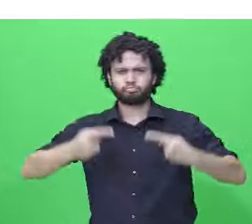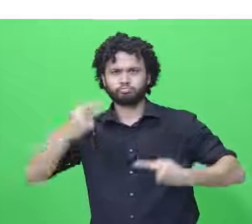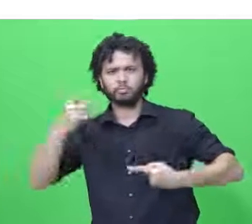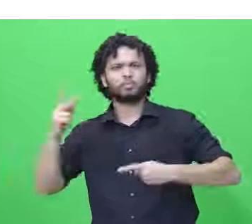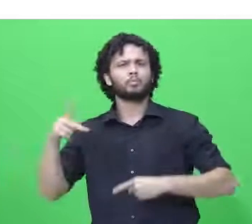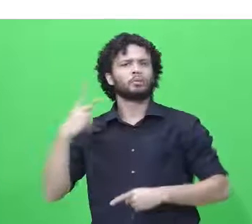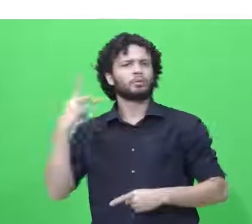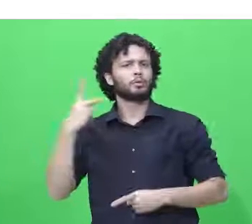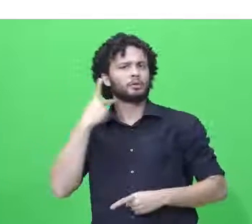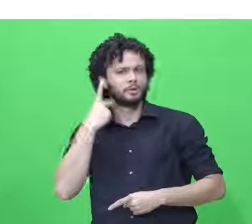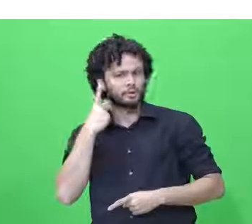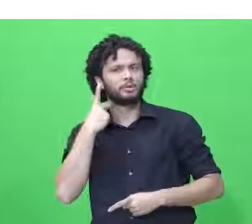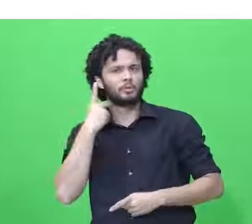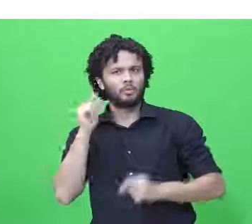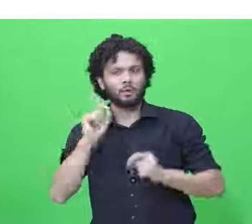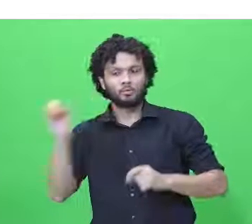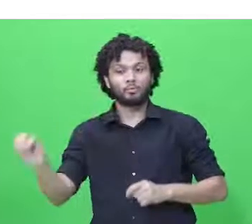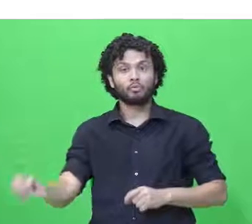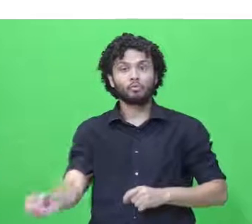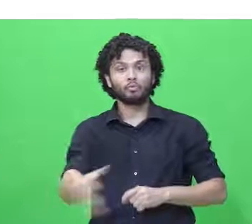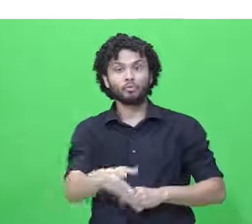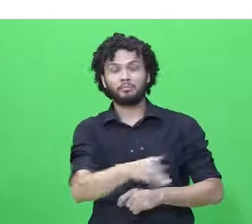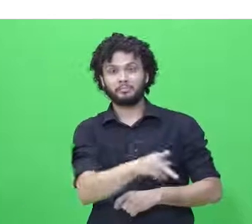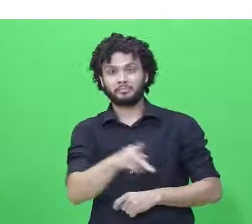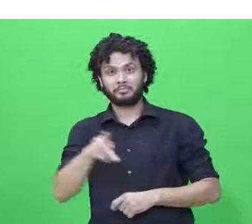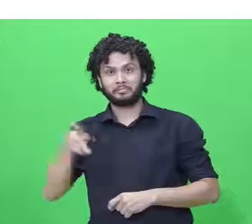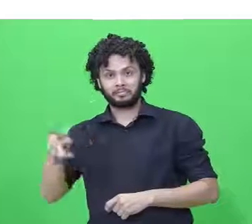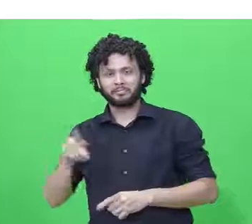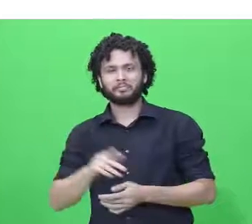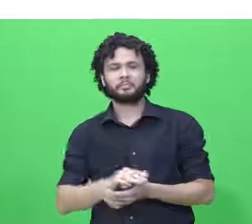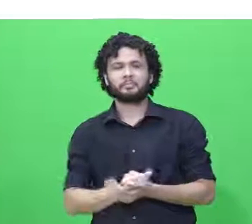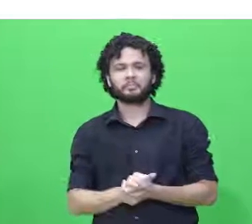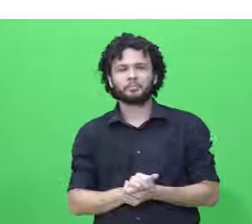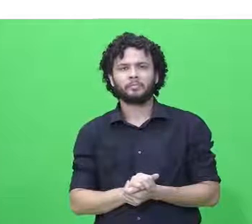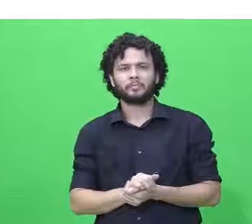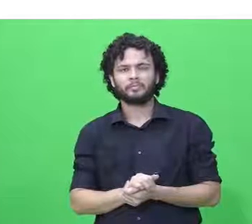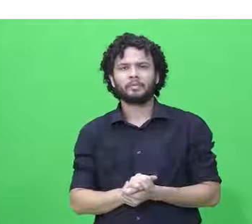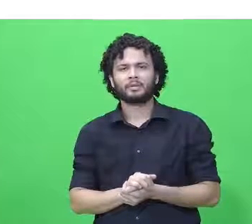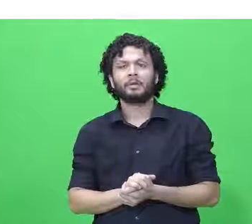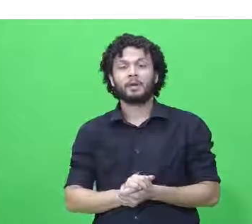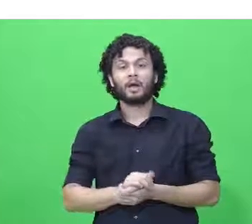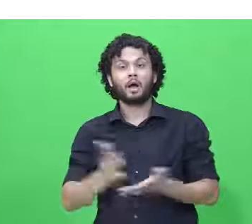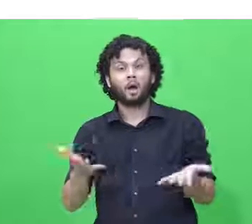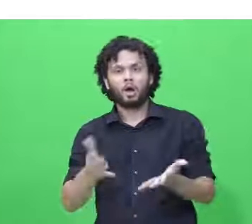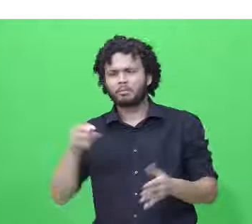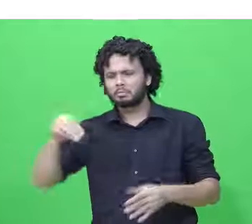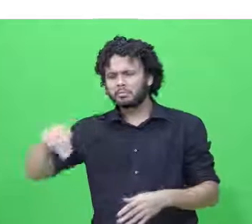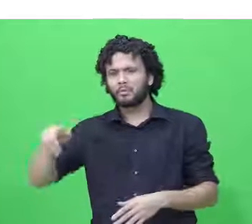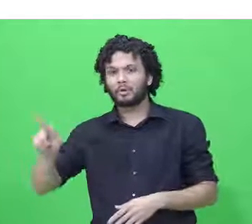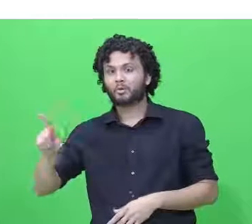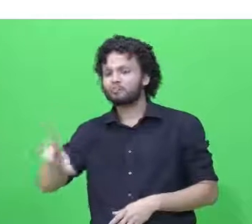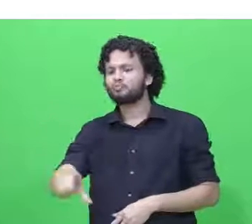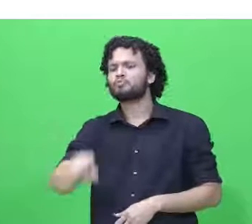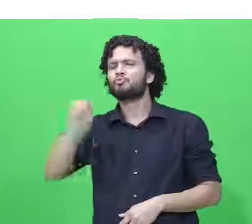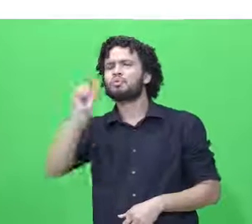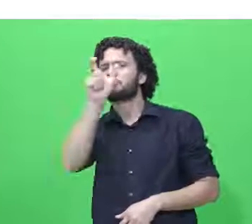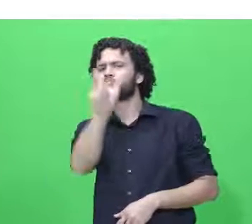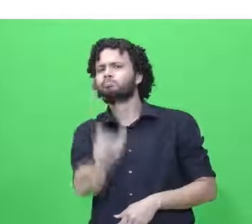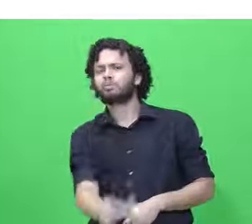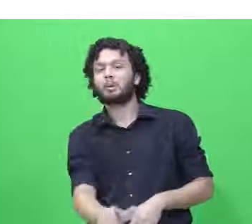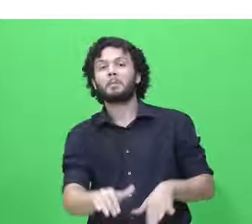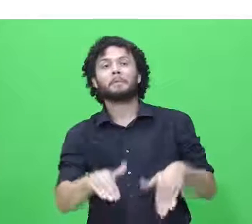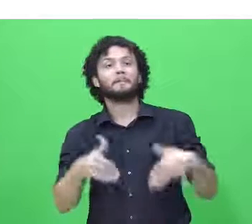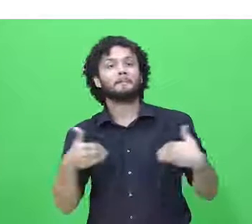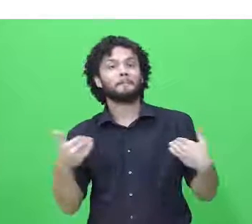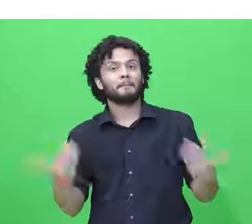né, nessa indicação, então, do novo presidente, ok? Era a vez, então, de Minas Gerais escolher o presidente, mas o presidente